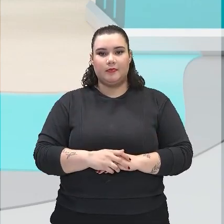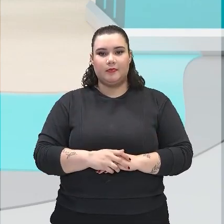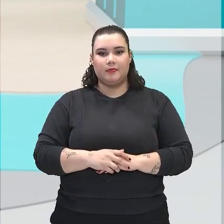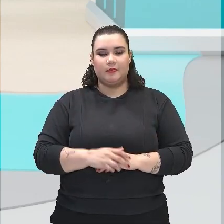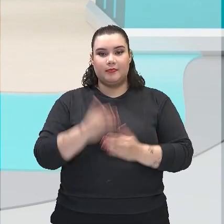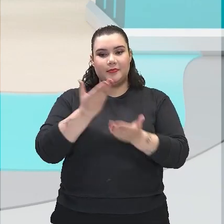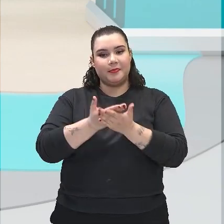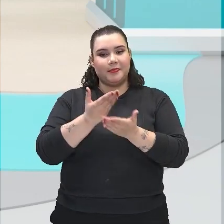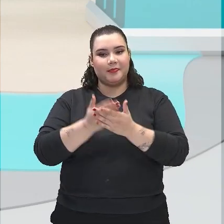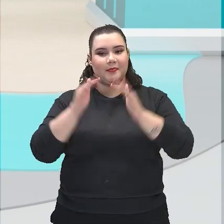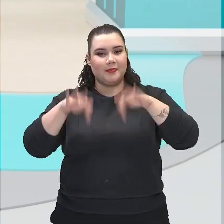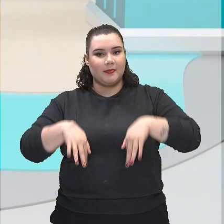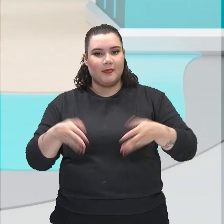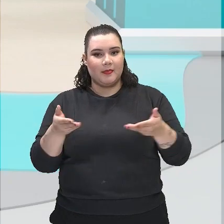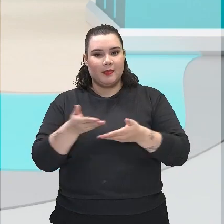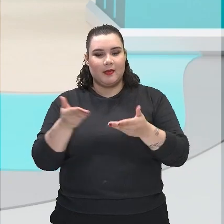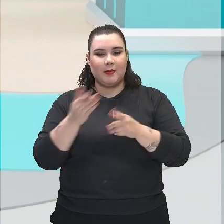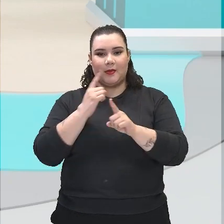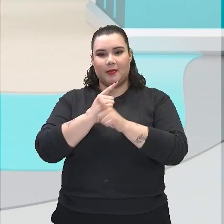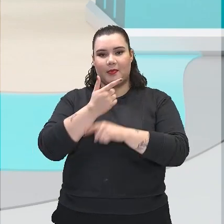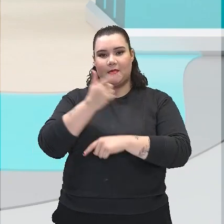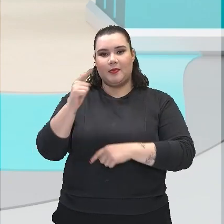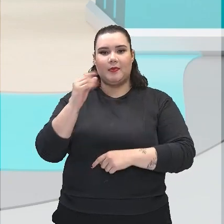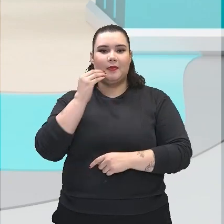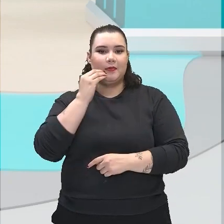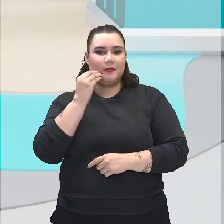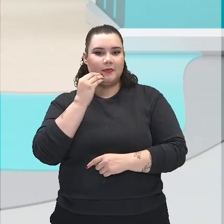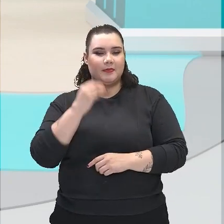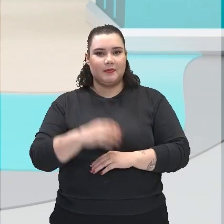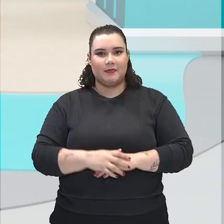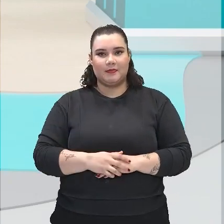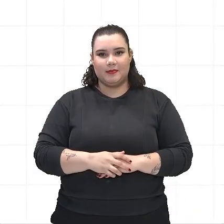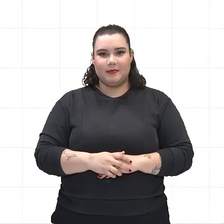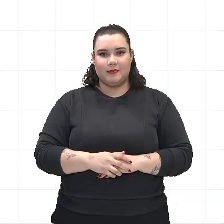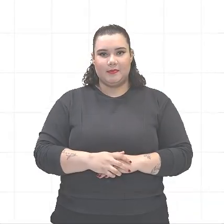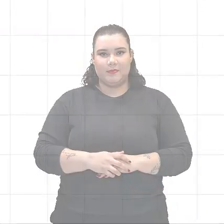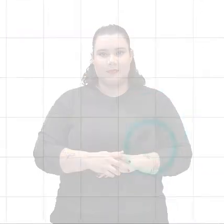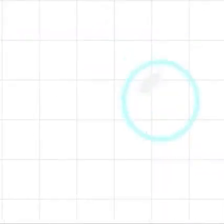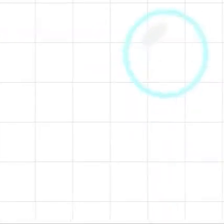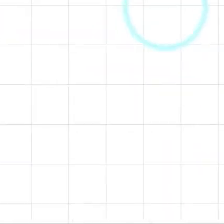Então, encerramos aqui a nossa aula, certo, gente? E até a próxima.